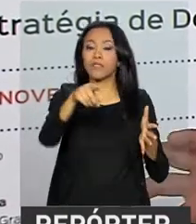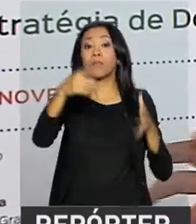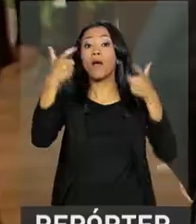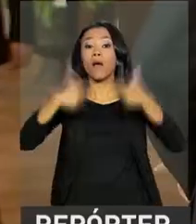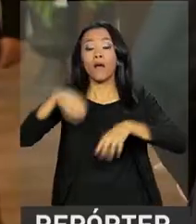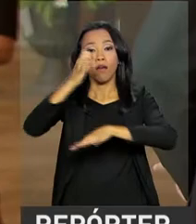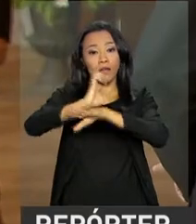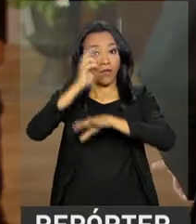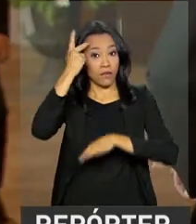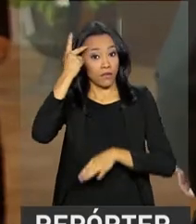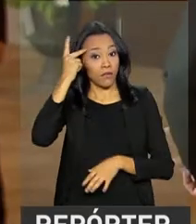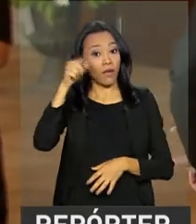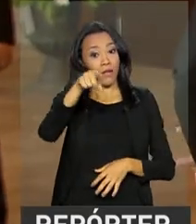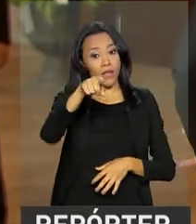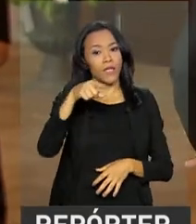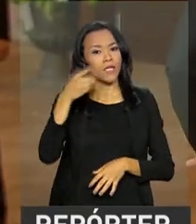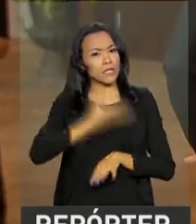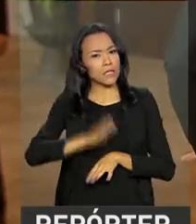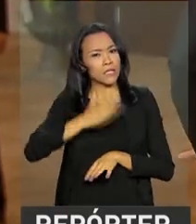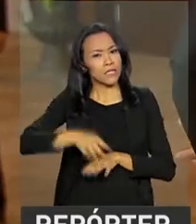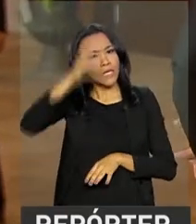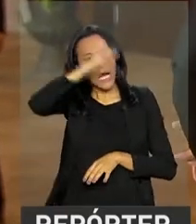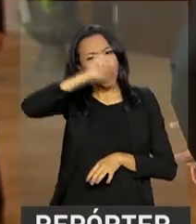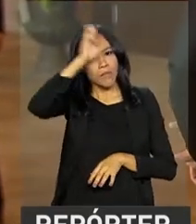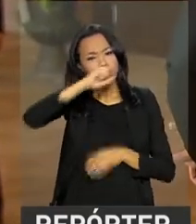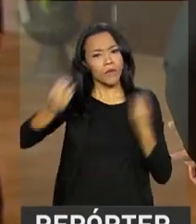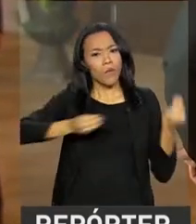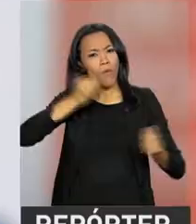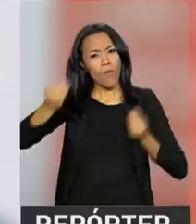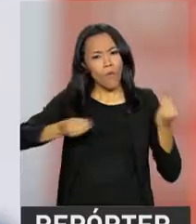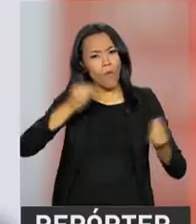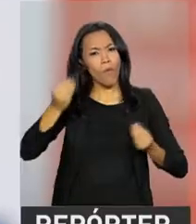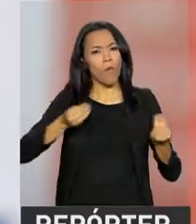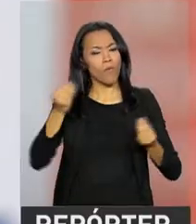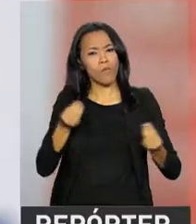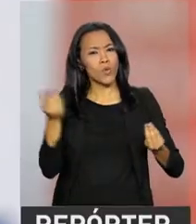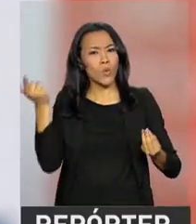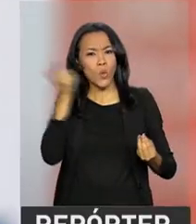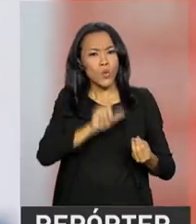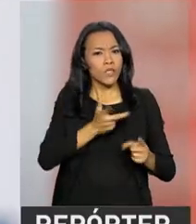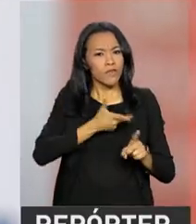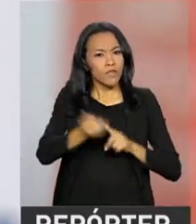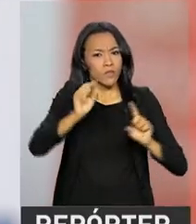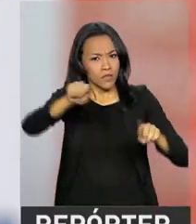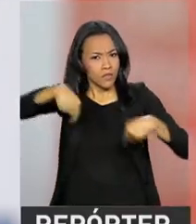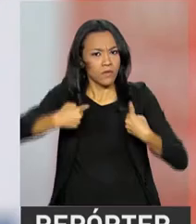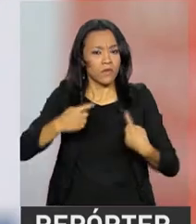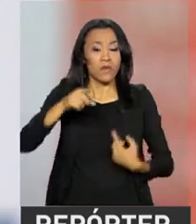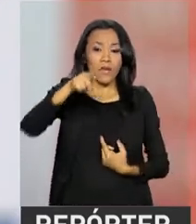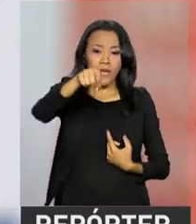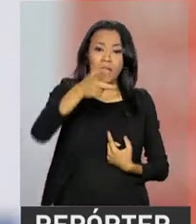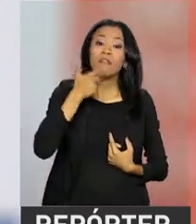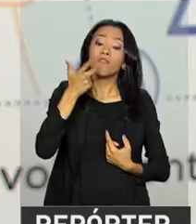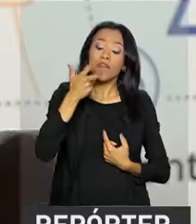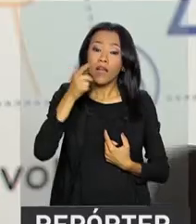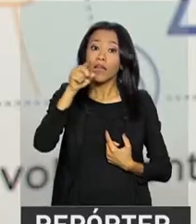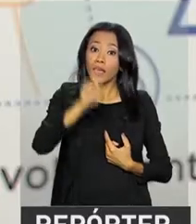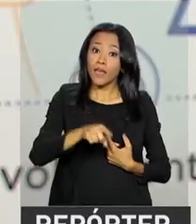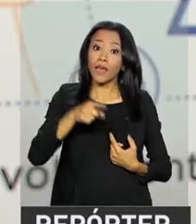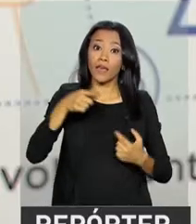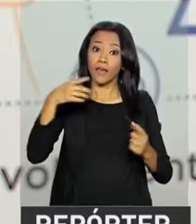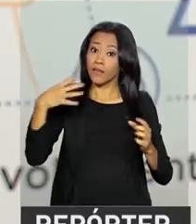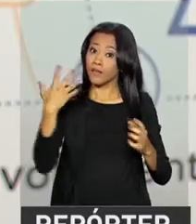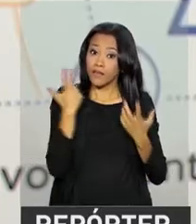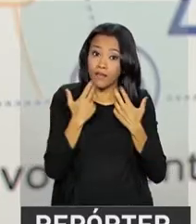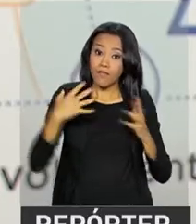paulo ambos se capacitaram para enfrentar o mercado global ele fala do processo de internacionalização do setor